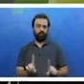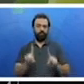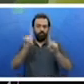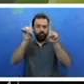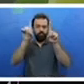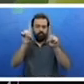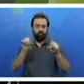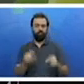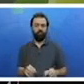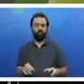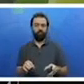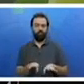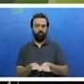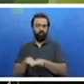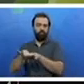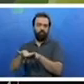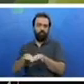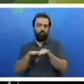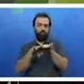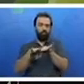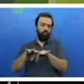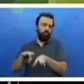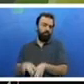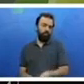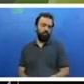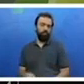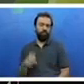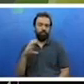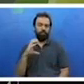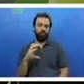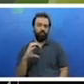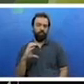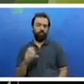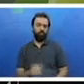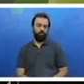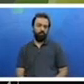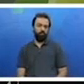diretamente proporcionais. E o item C.